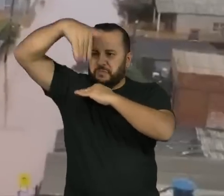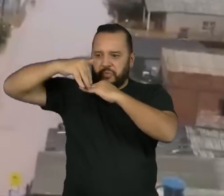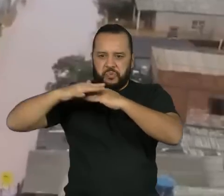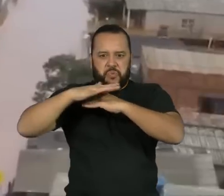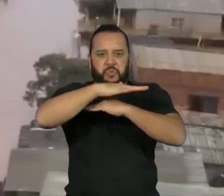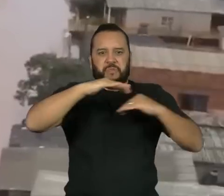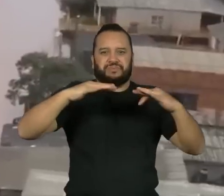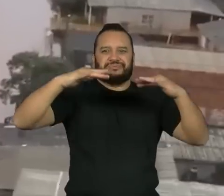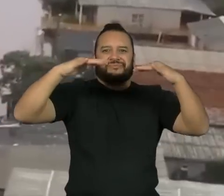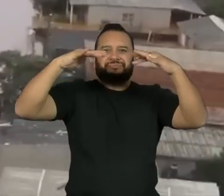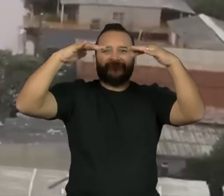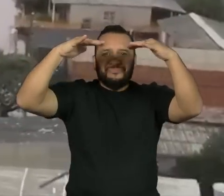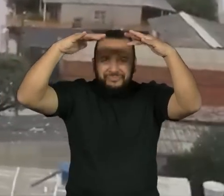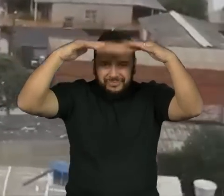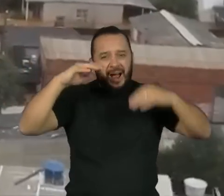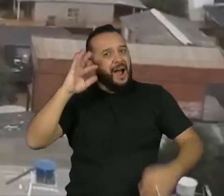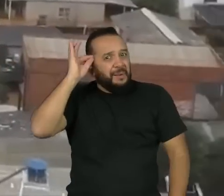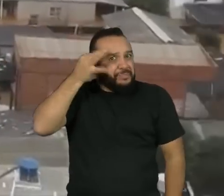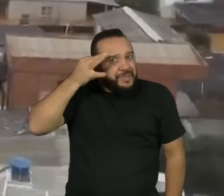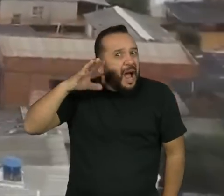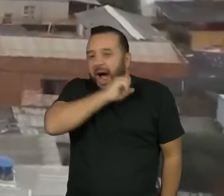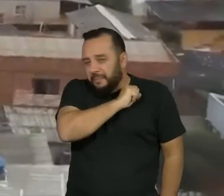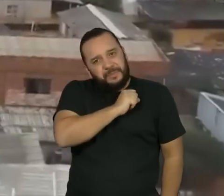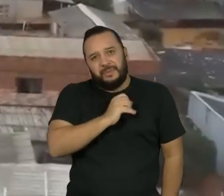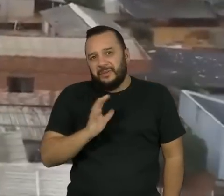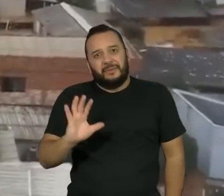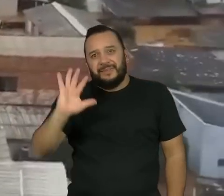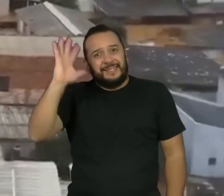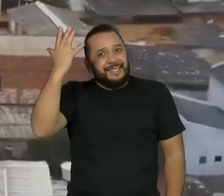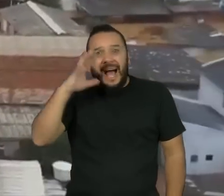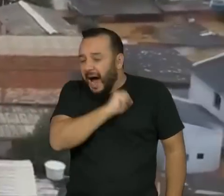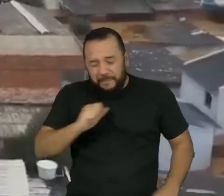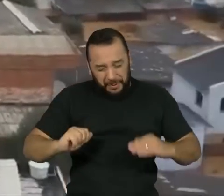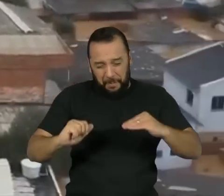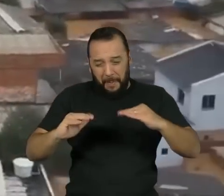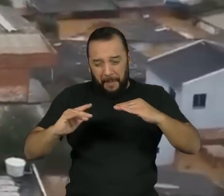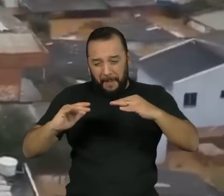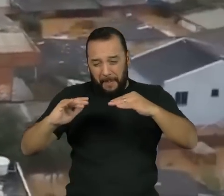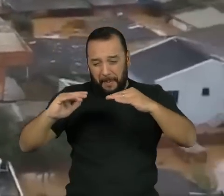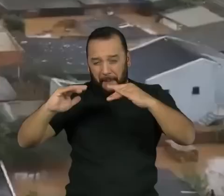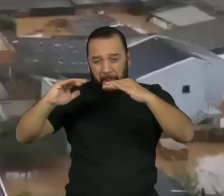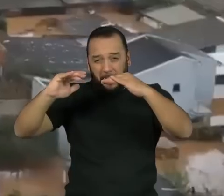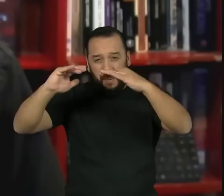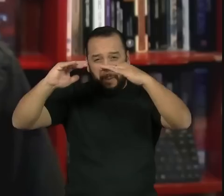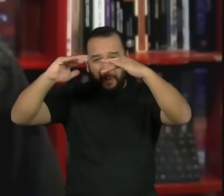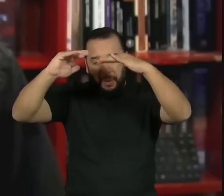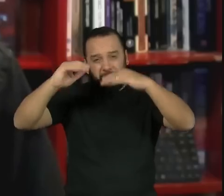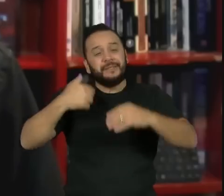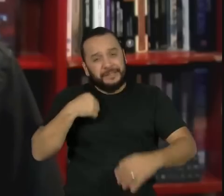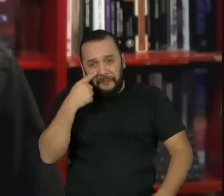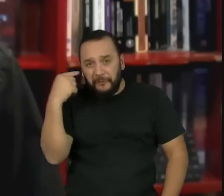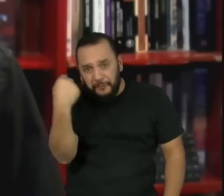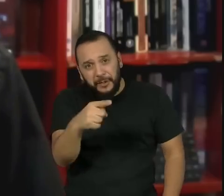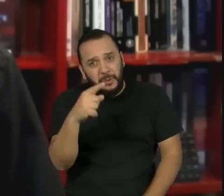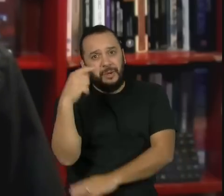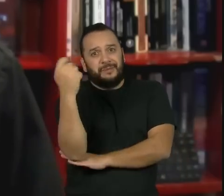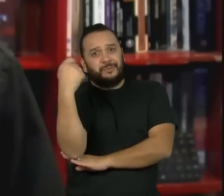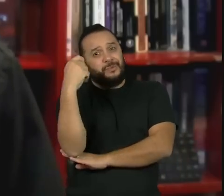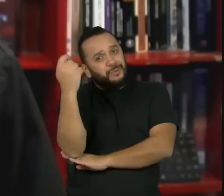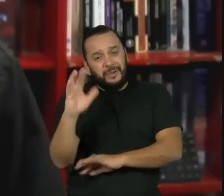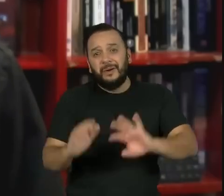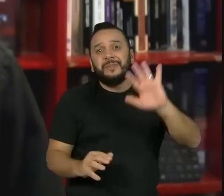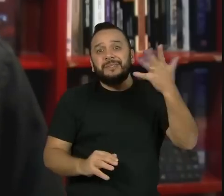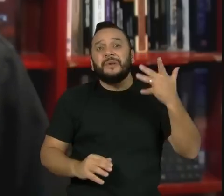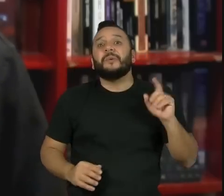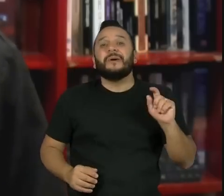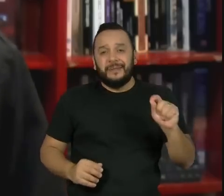instantânea, inundação relâmpago, que é quando o nível da água sobe muito rapidamente. E o que nós vimos aqui no Rio Grande do Sul